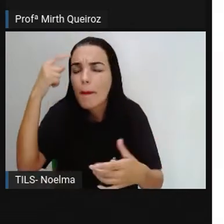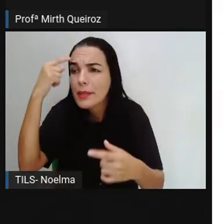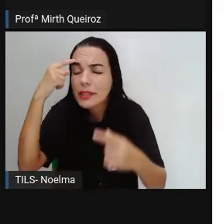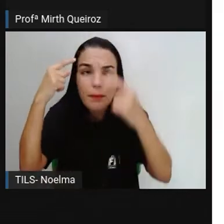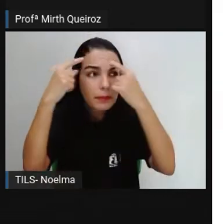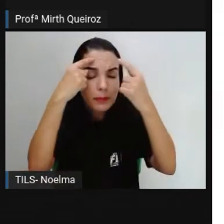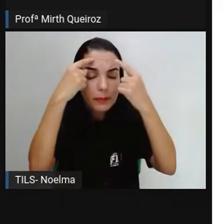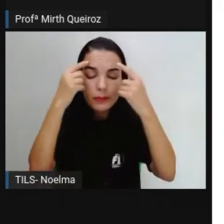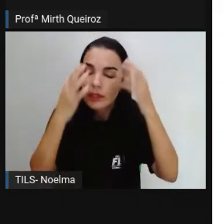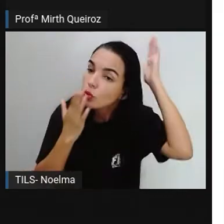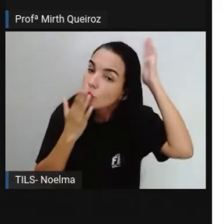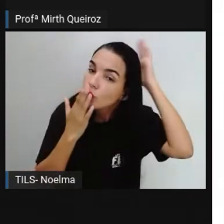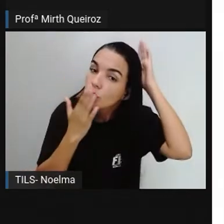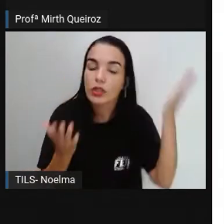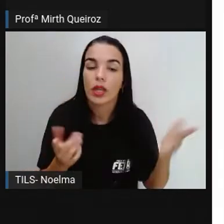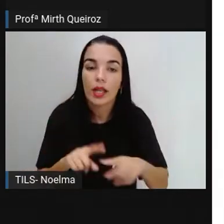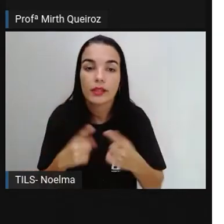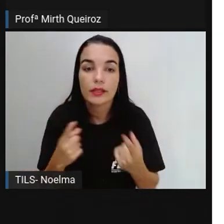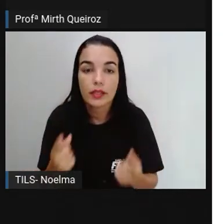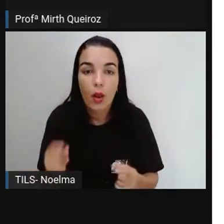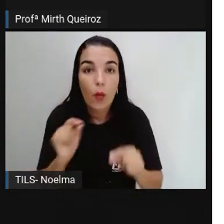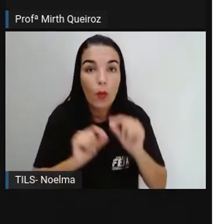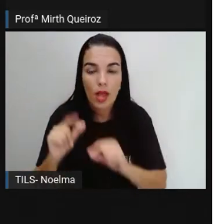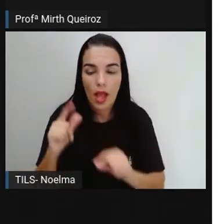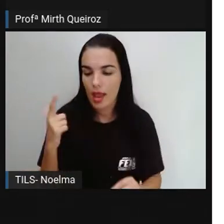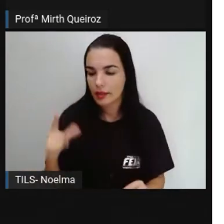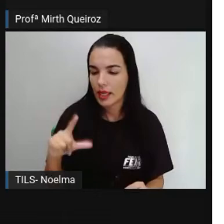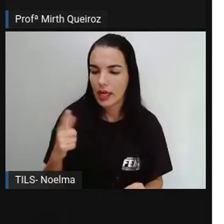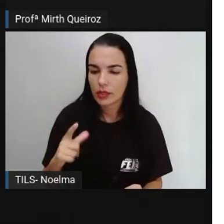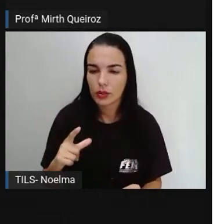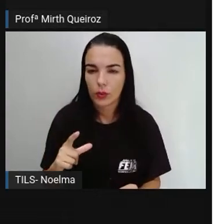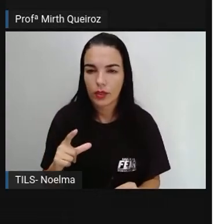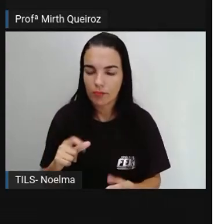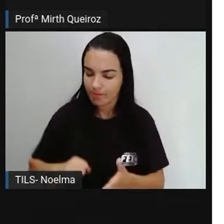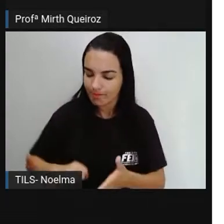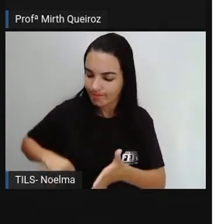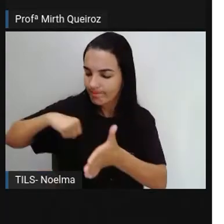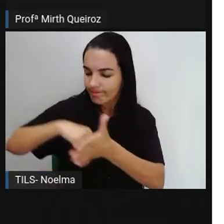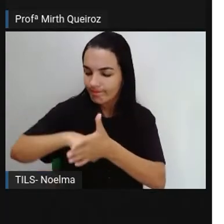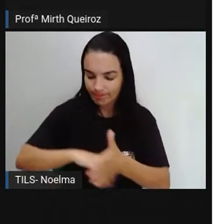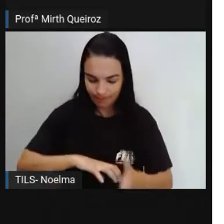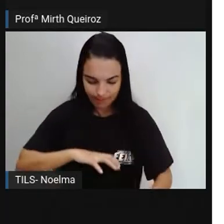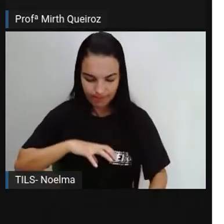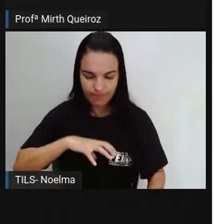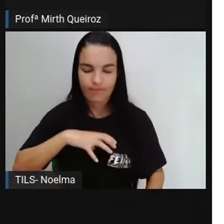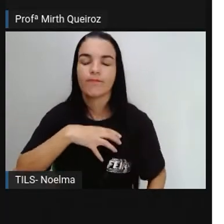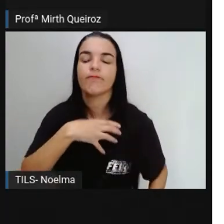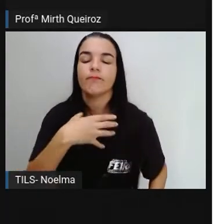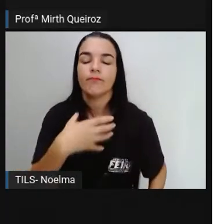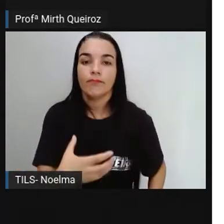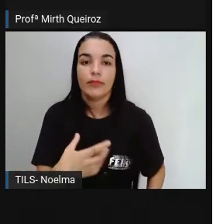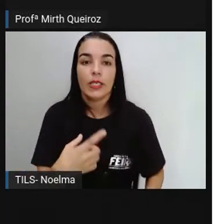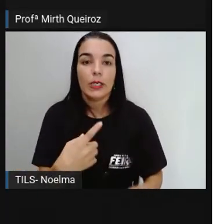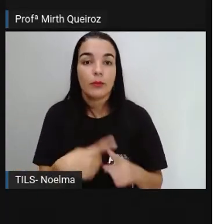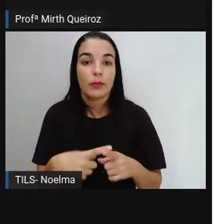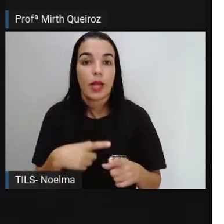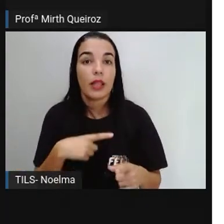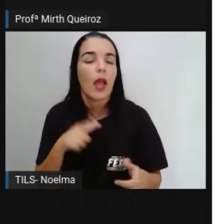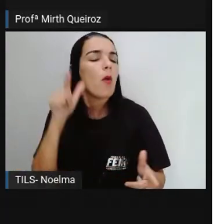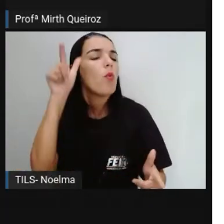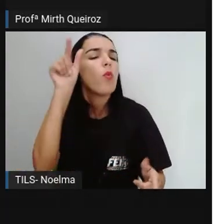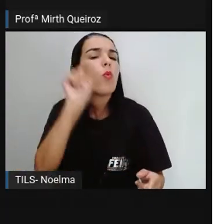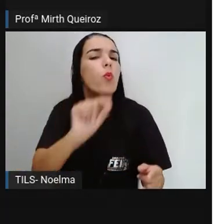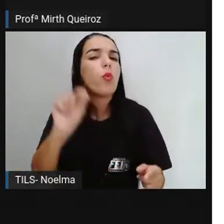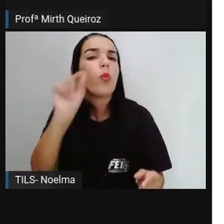nós fazemos, que nós produzimos, uma literatura engajada, porque ela tem um papel